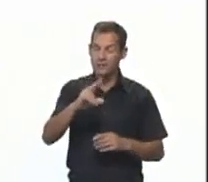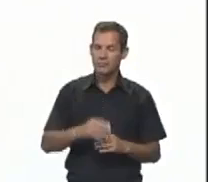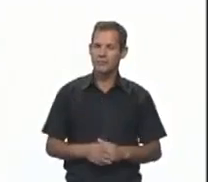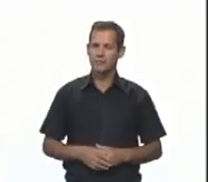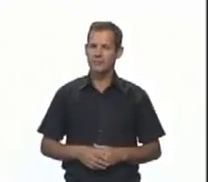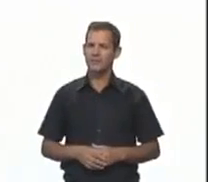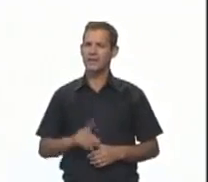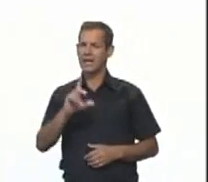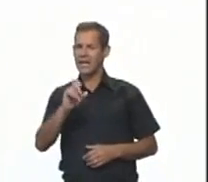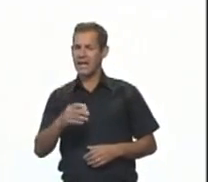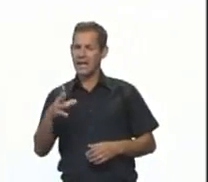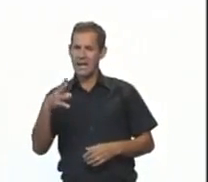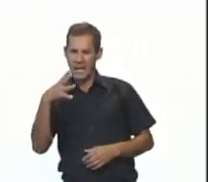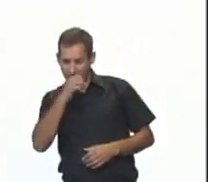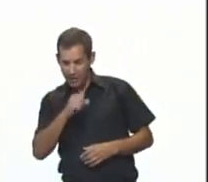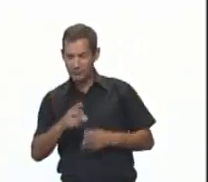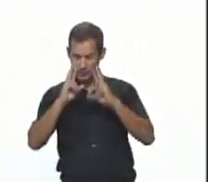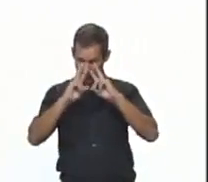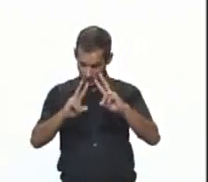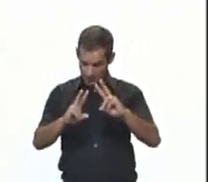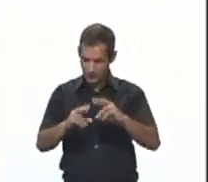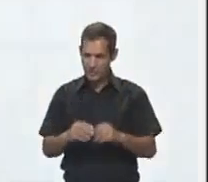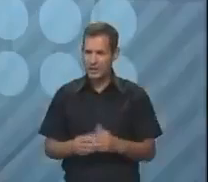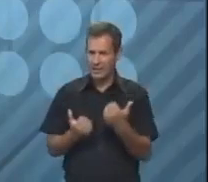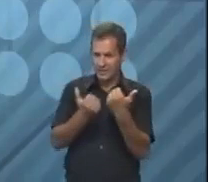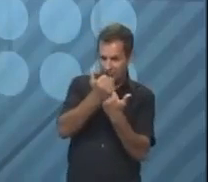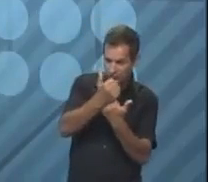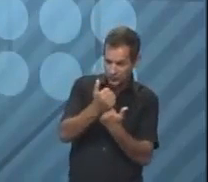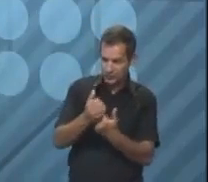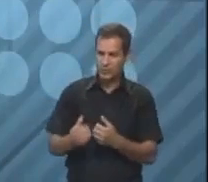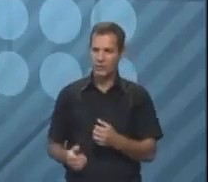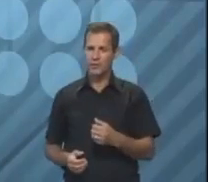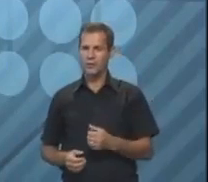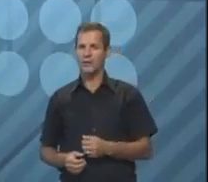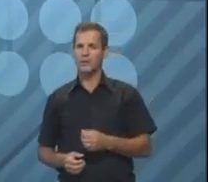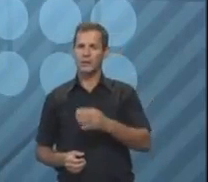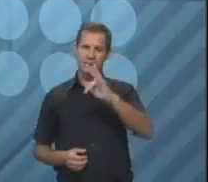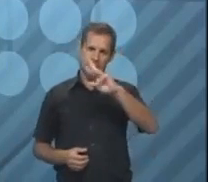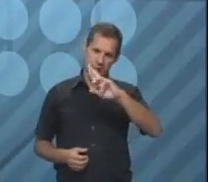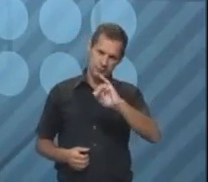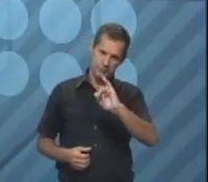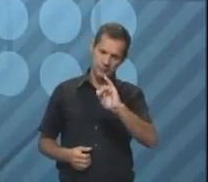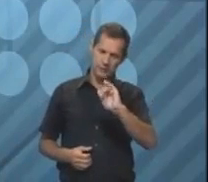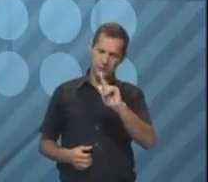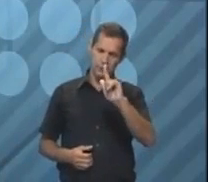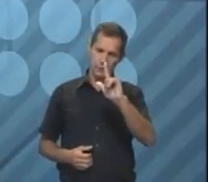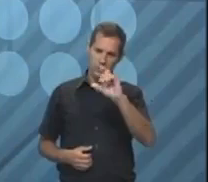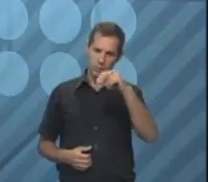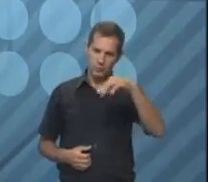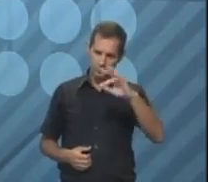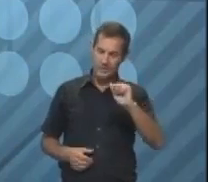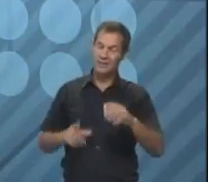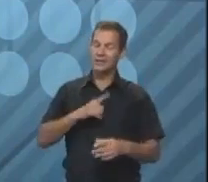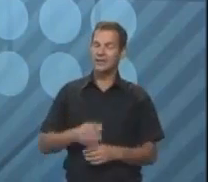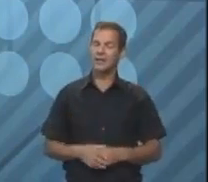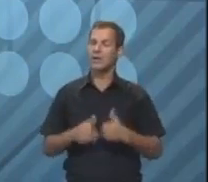resolução ela é imediata. No caso da substituição trigonométrica, você tem casos. Se você tem o integrando com esse tipo de